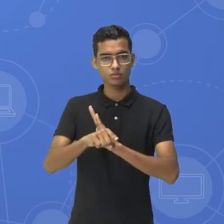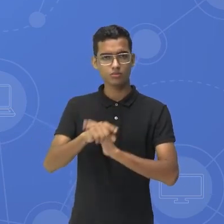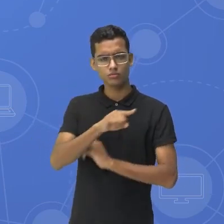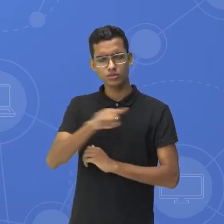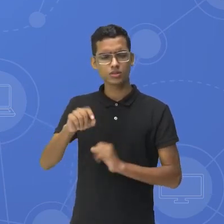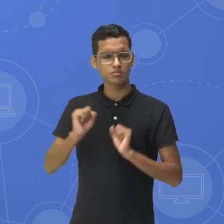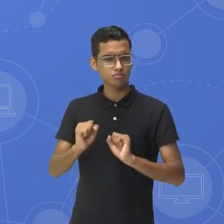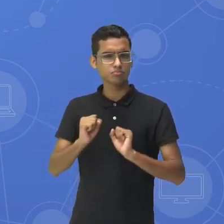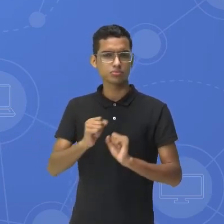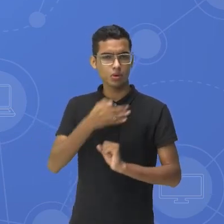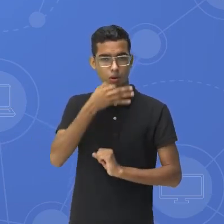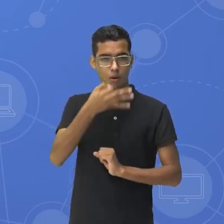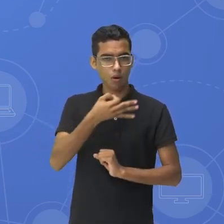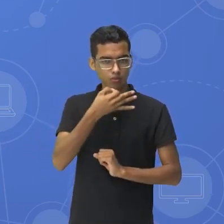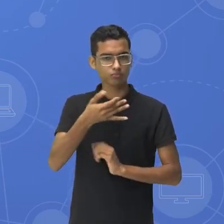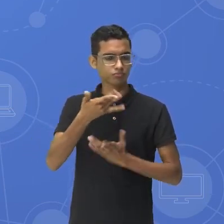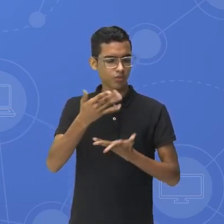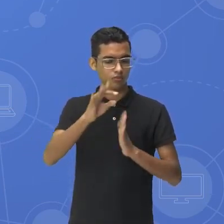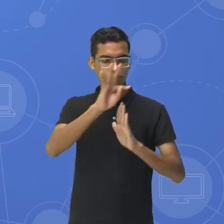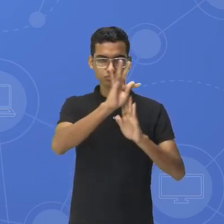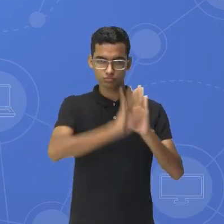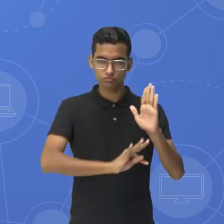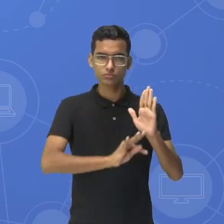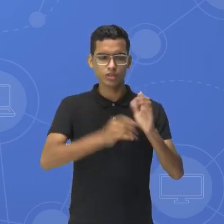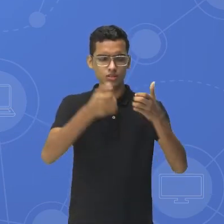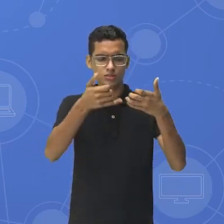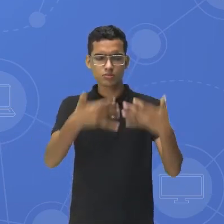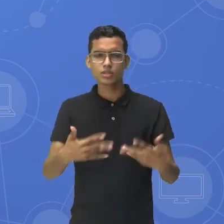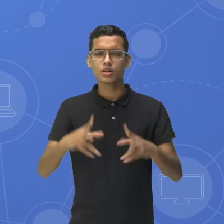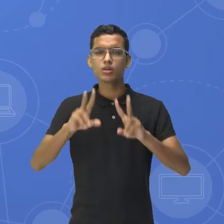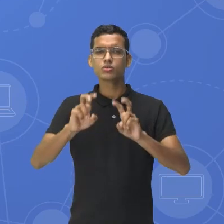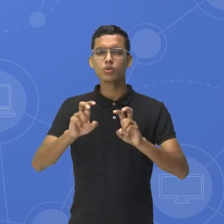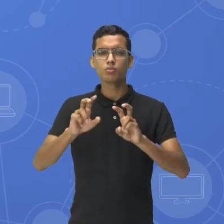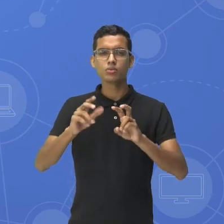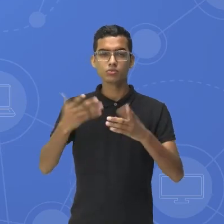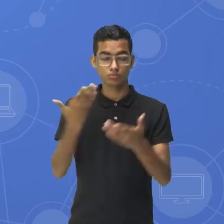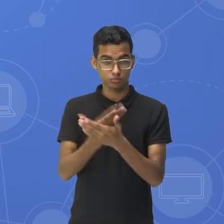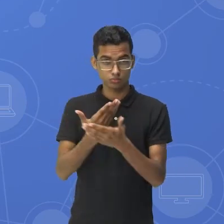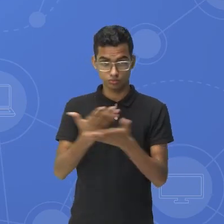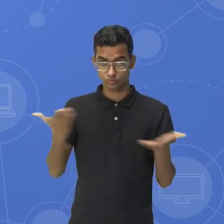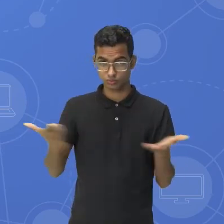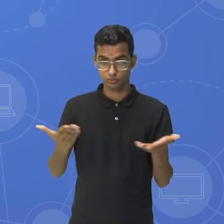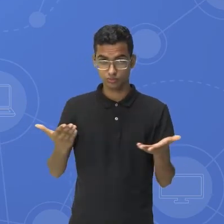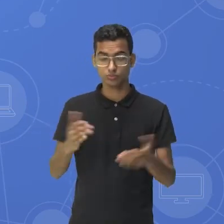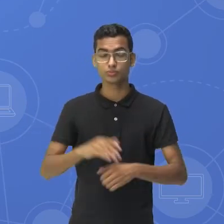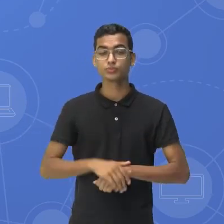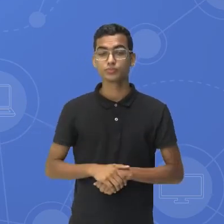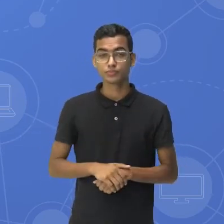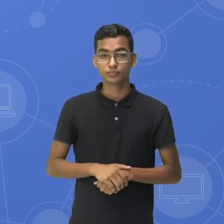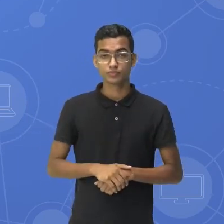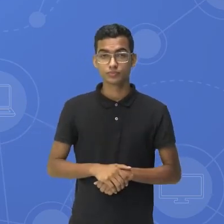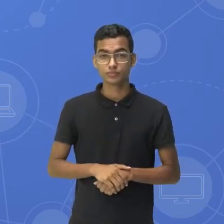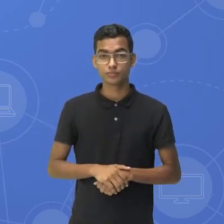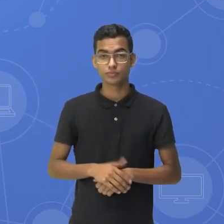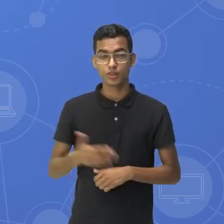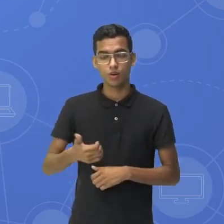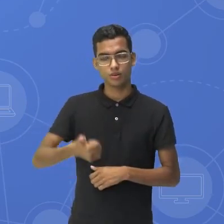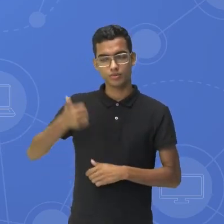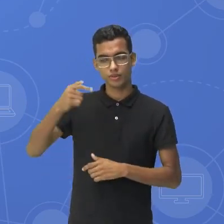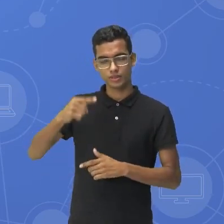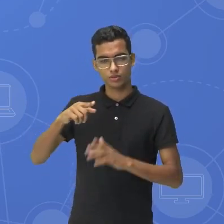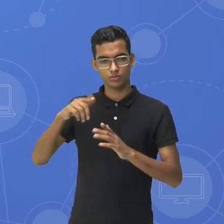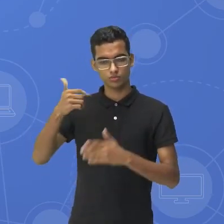escrever um textinho falando sobre tudo aquilo que eu pedi na atividade. E eu já vou direto ler as questões e